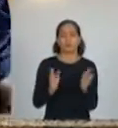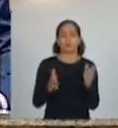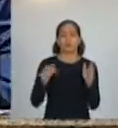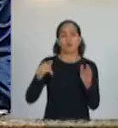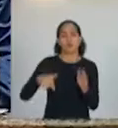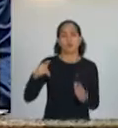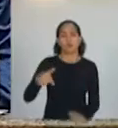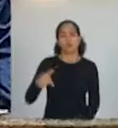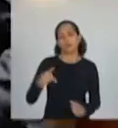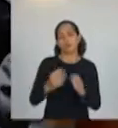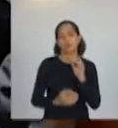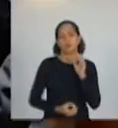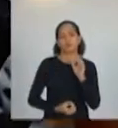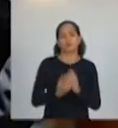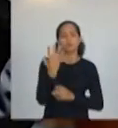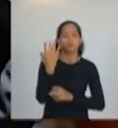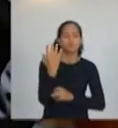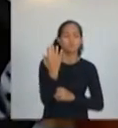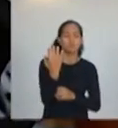Espírito Santo.